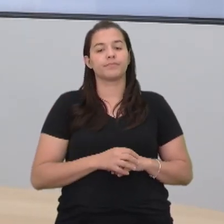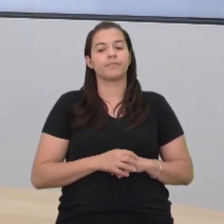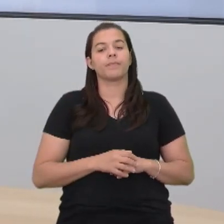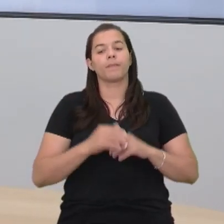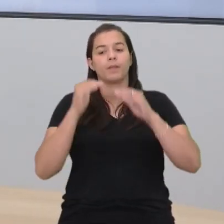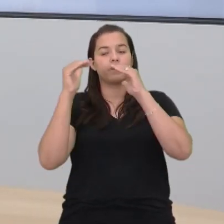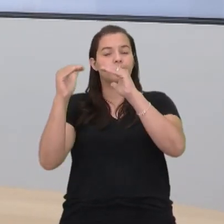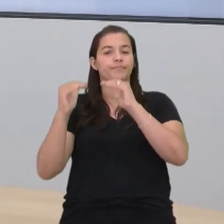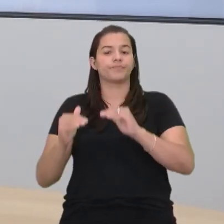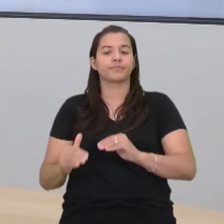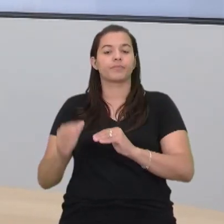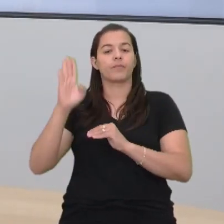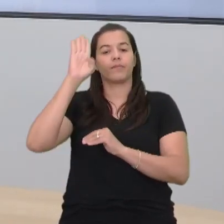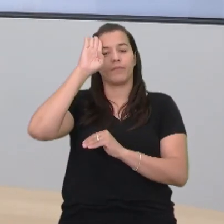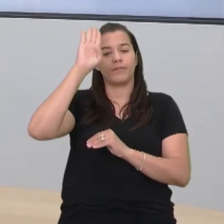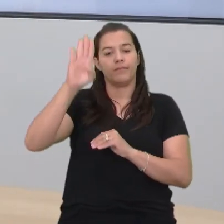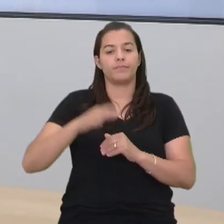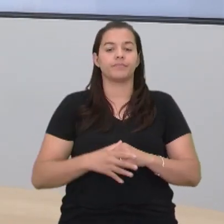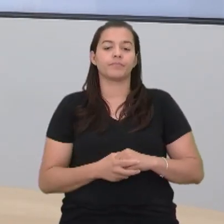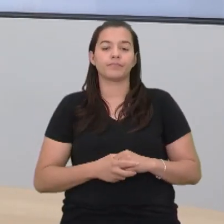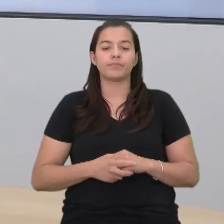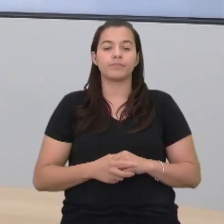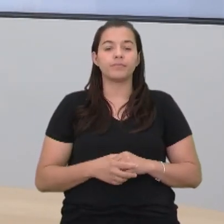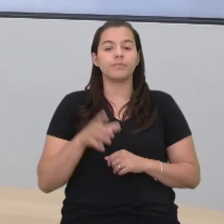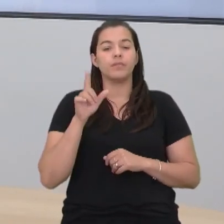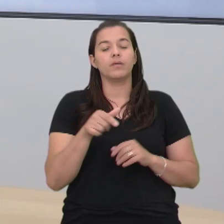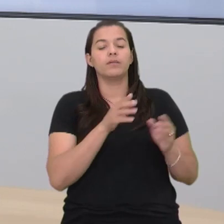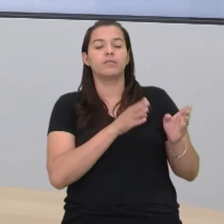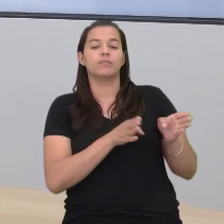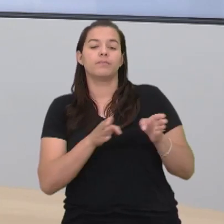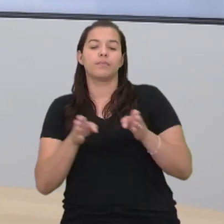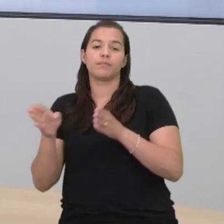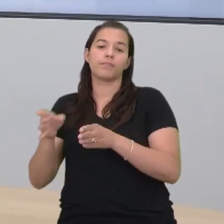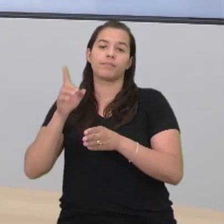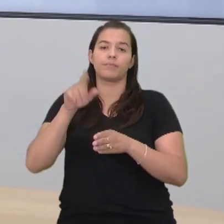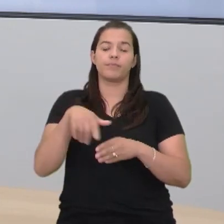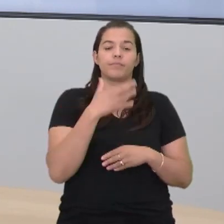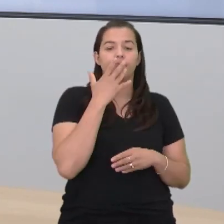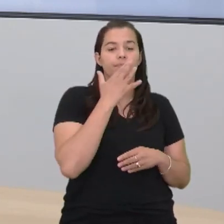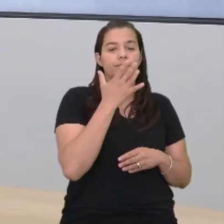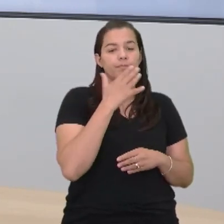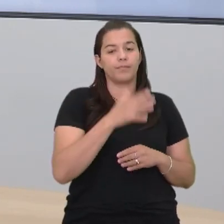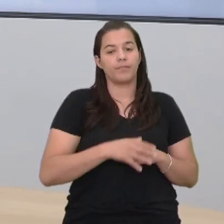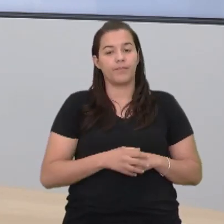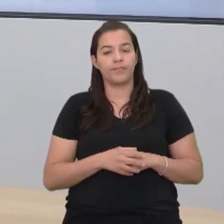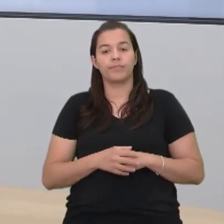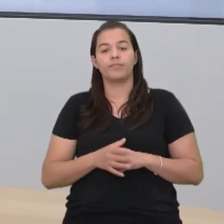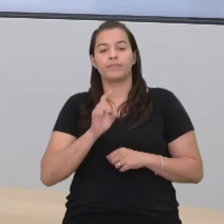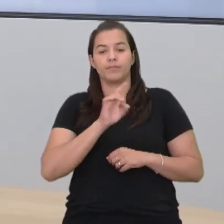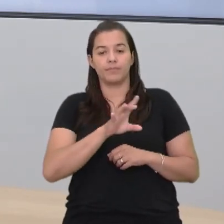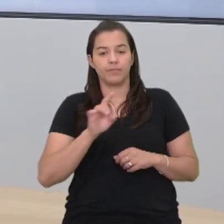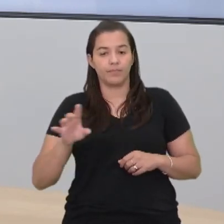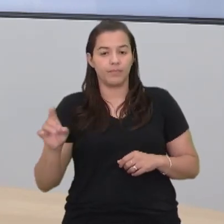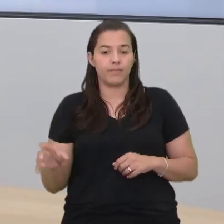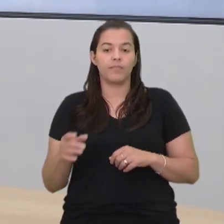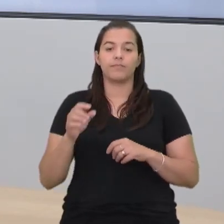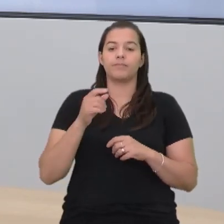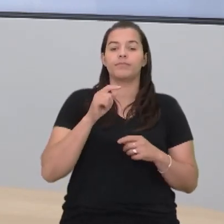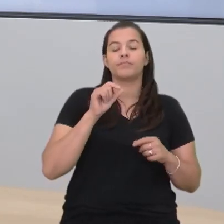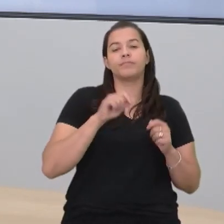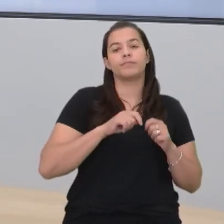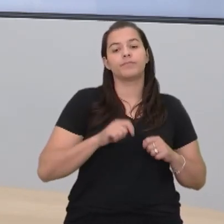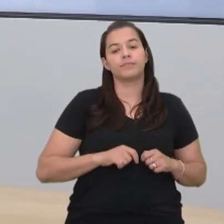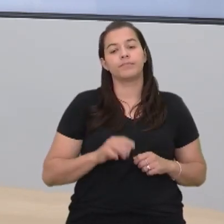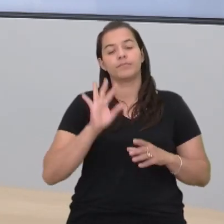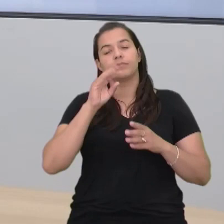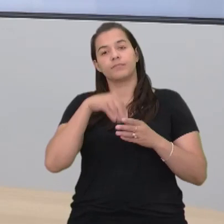são os principais 9 blocos, tá bom? E eles são separados por cores. Então, hoje eu vou explorar um pouquinho de cada um. Eu vou falar o que cada um tem lá